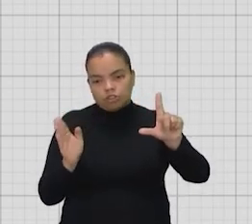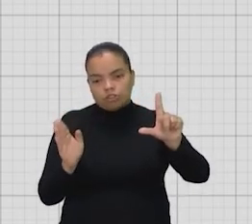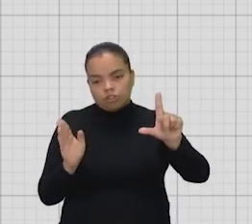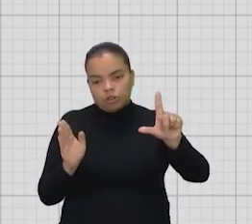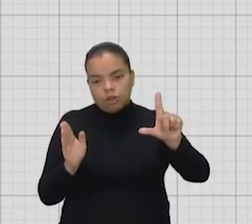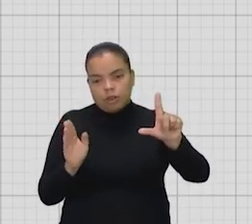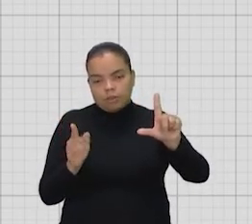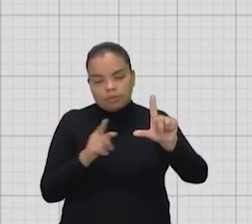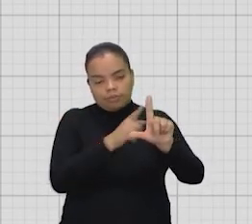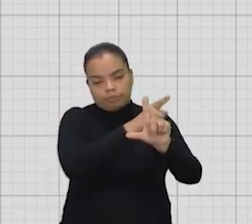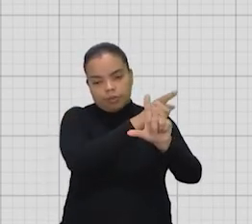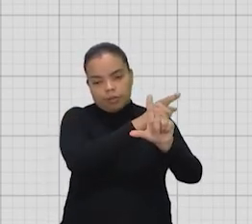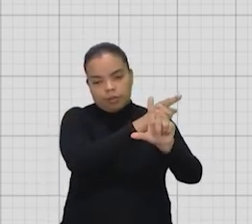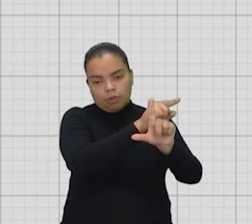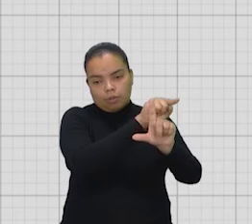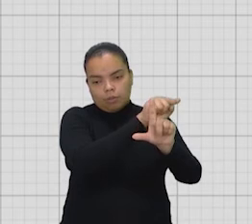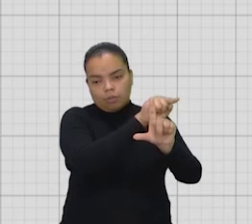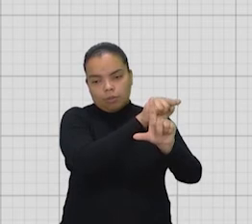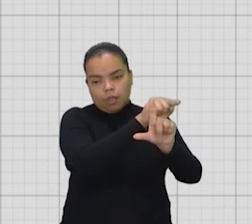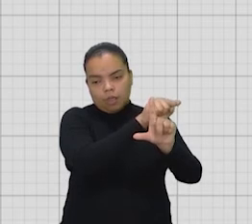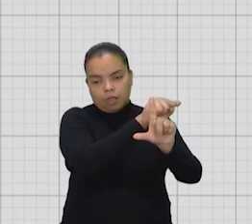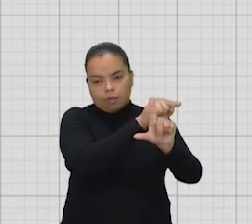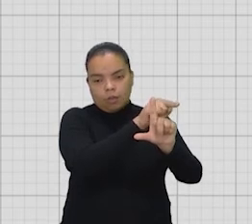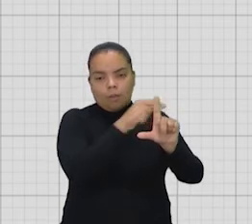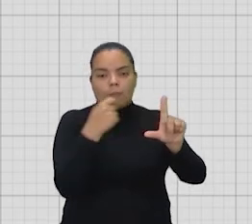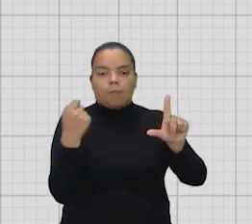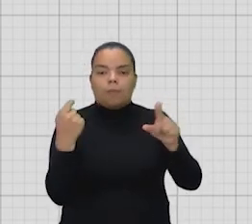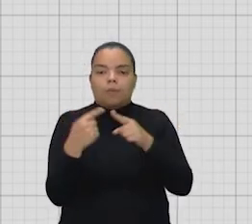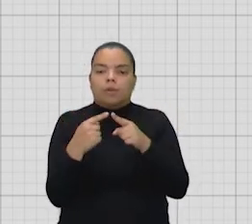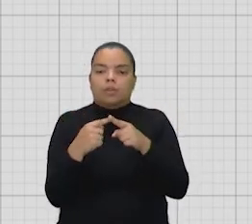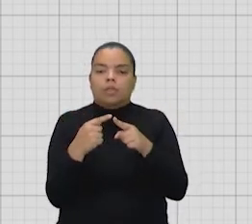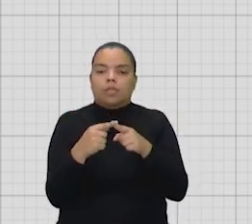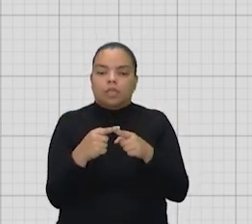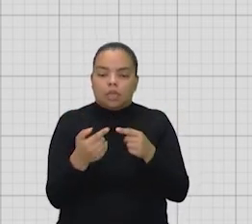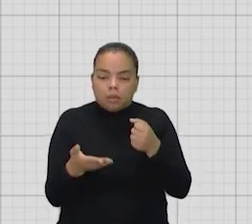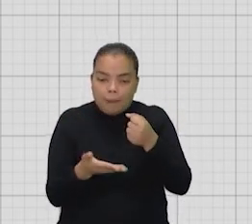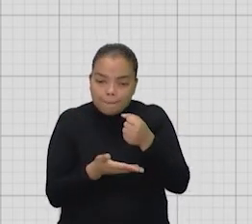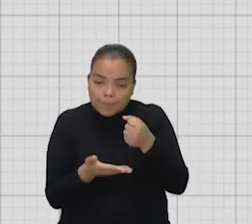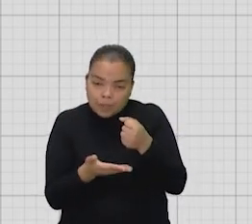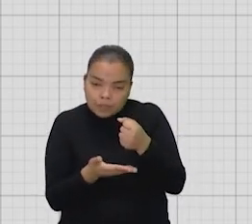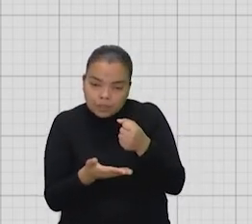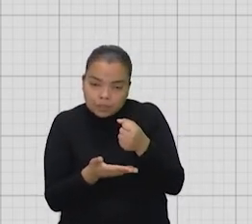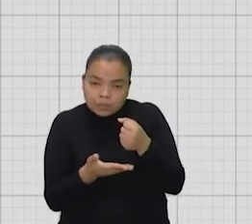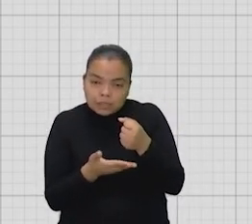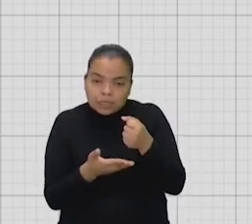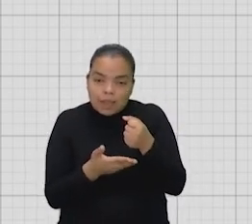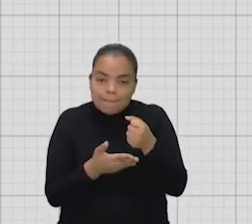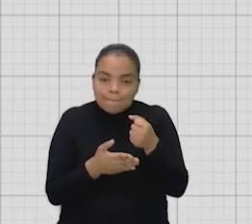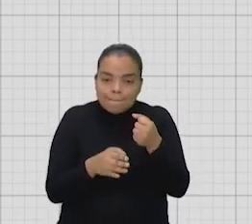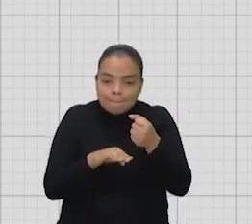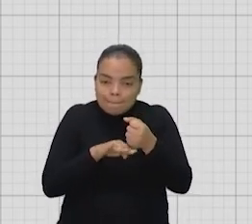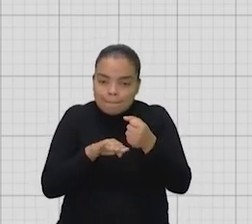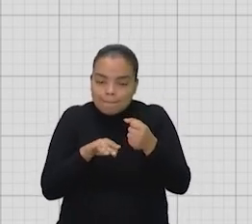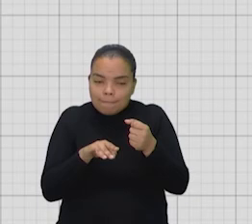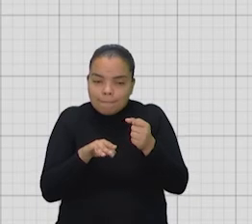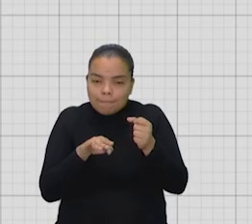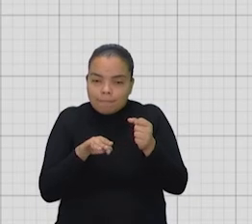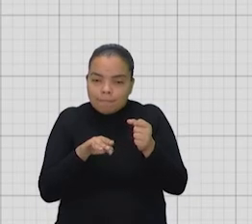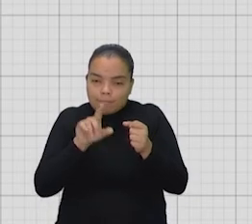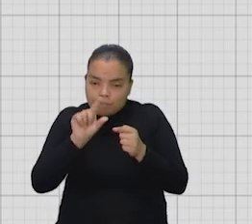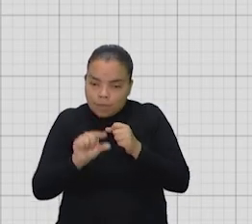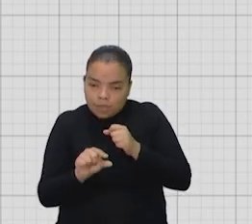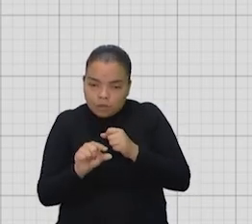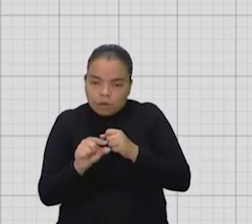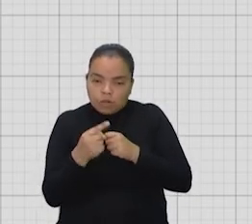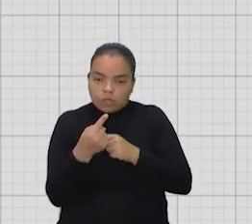virado para o outro lado. Porque o número aqui, ó, embaixo, a base, né? Ela é menor que 1. Está